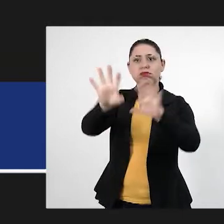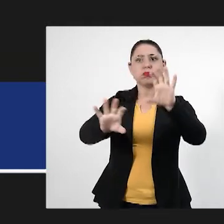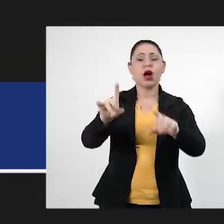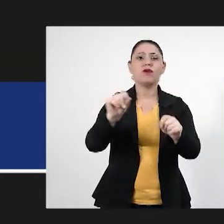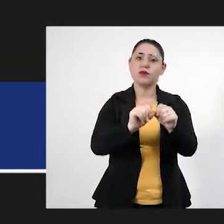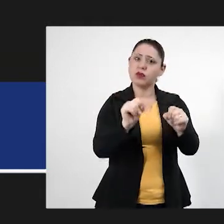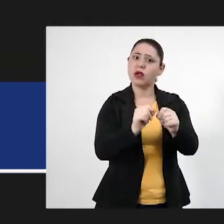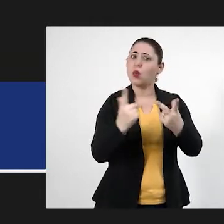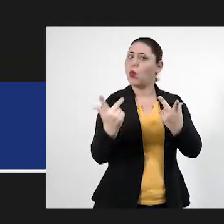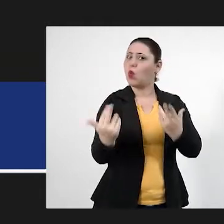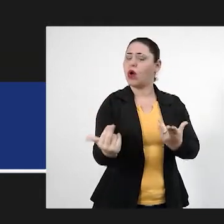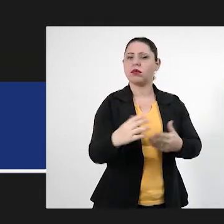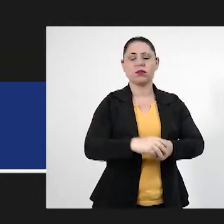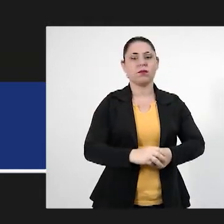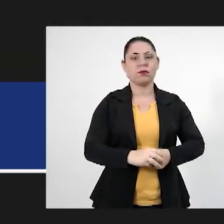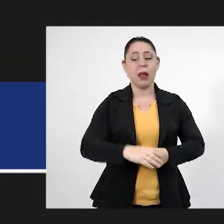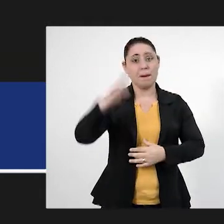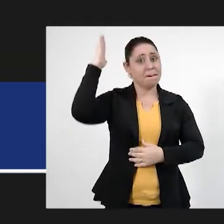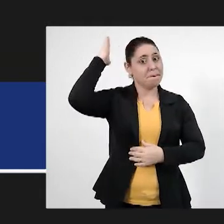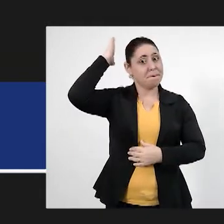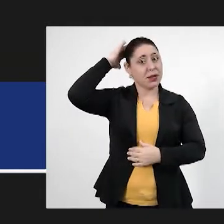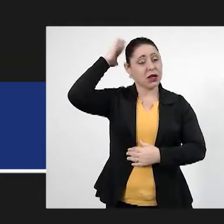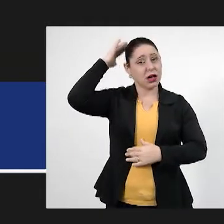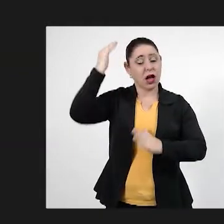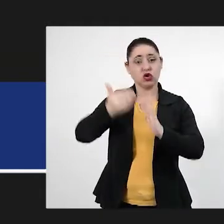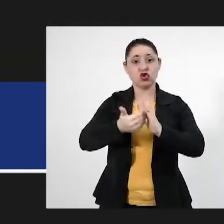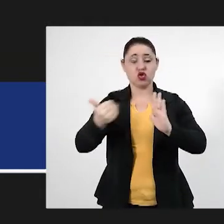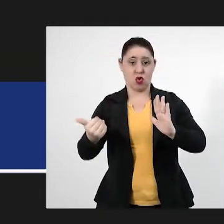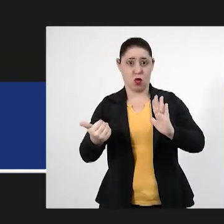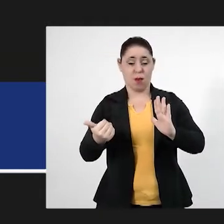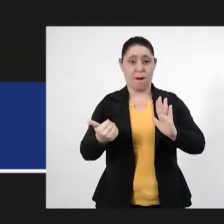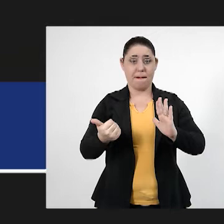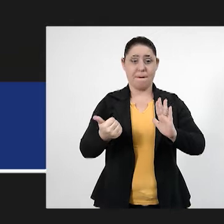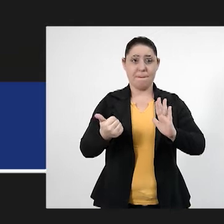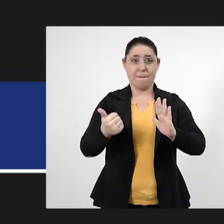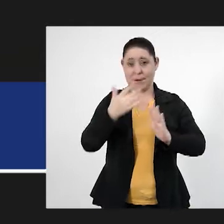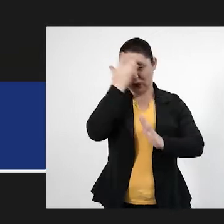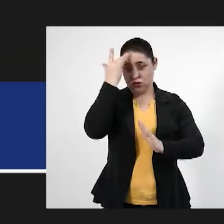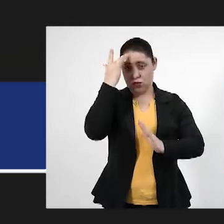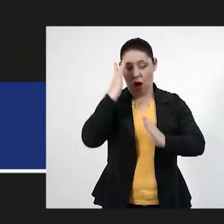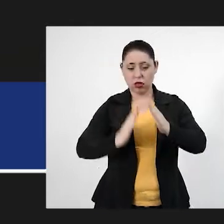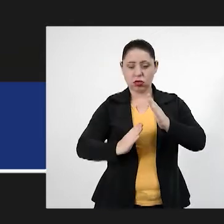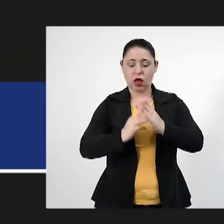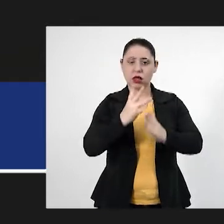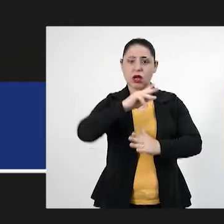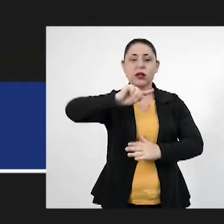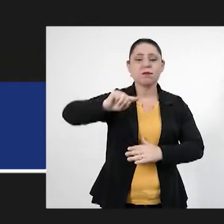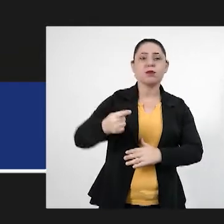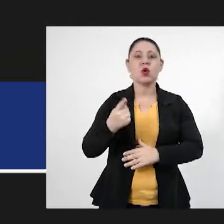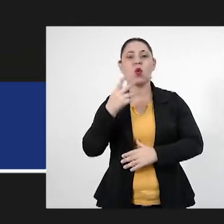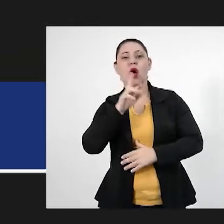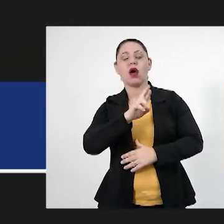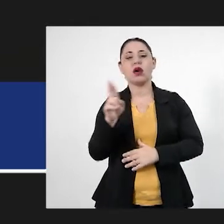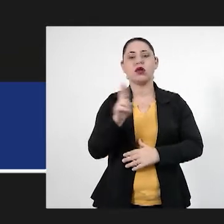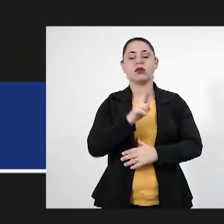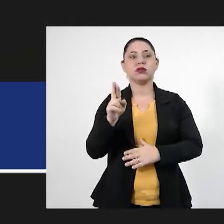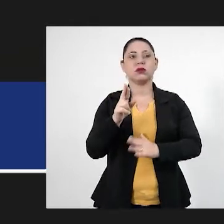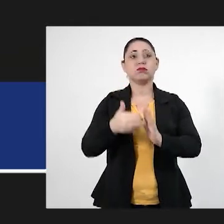aqui, outros estados fizeram isso. O estado do Paraná tirou quem ganha até